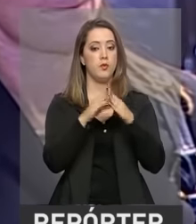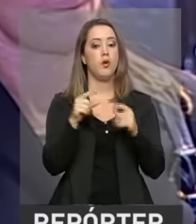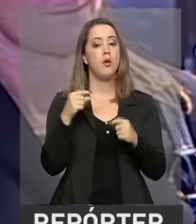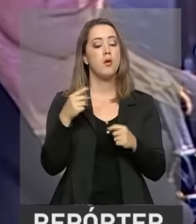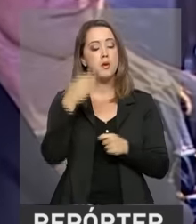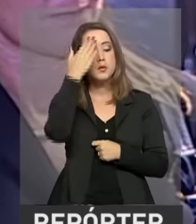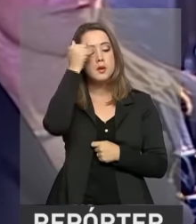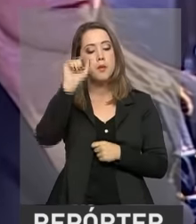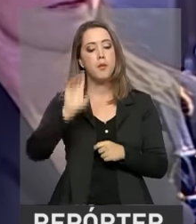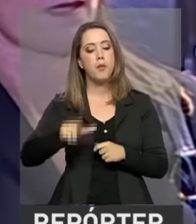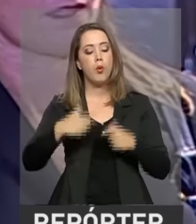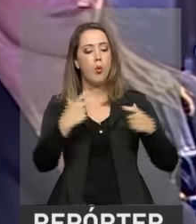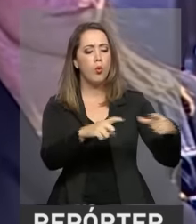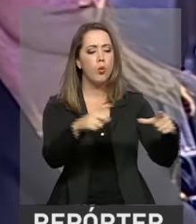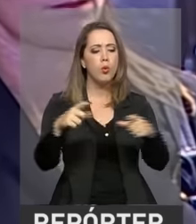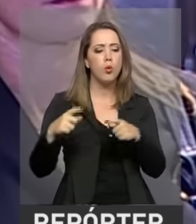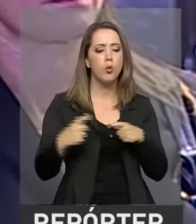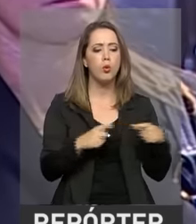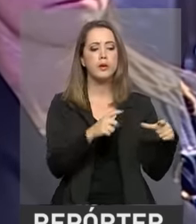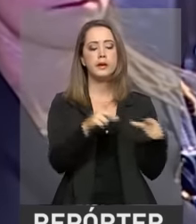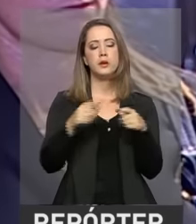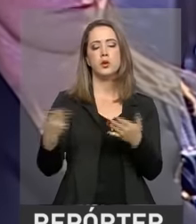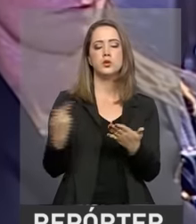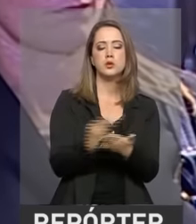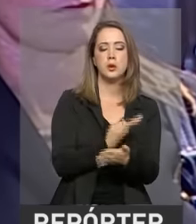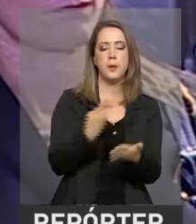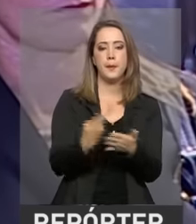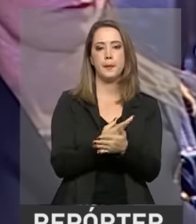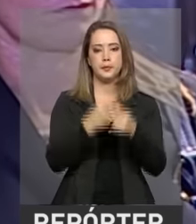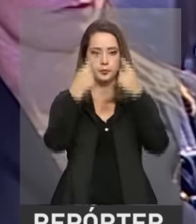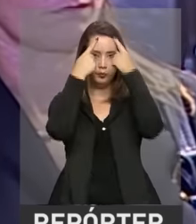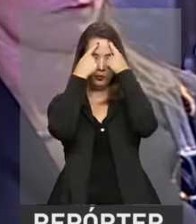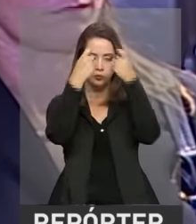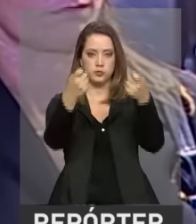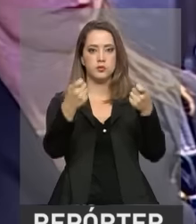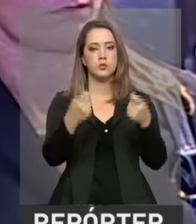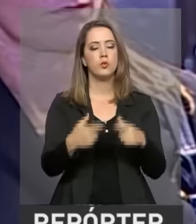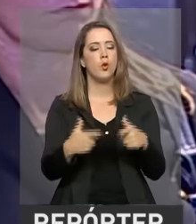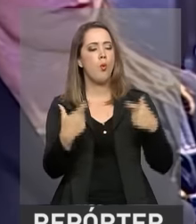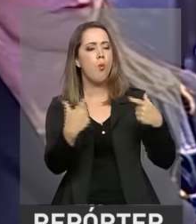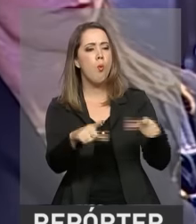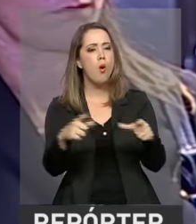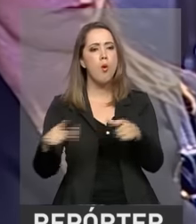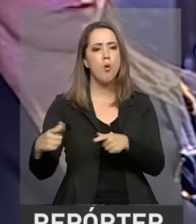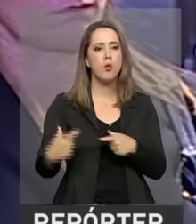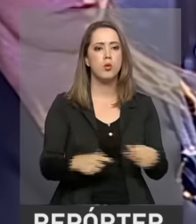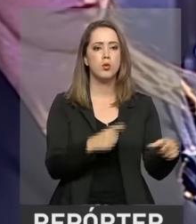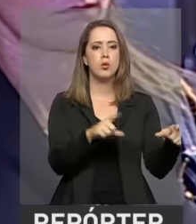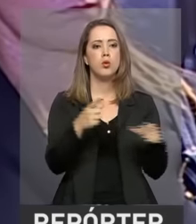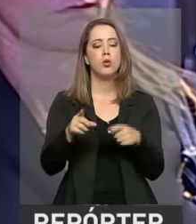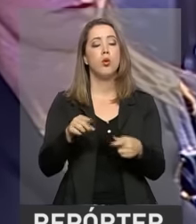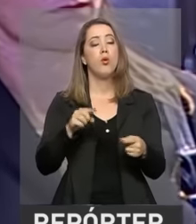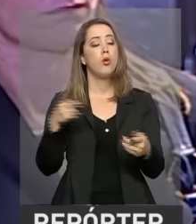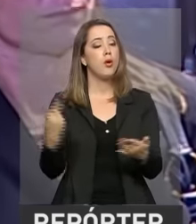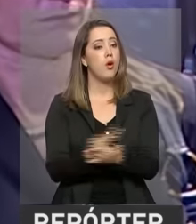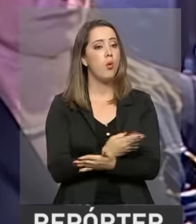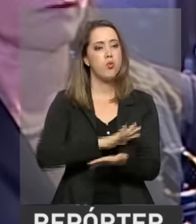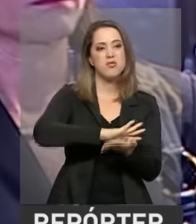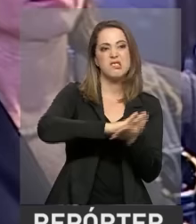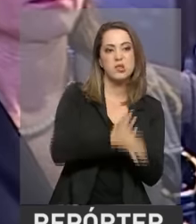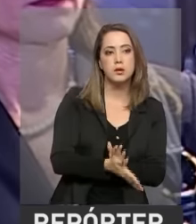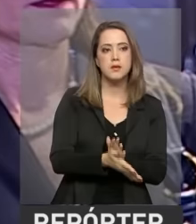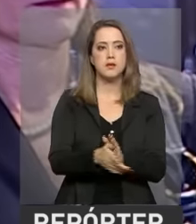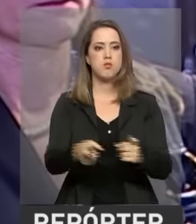aonde estão ocorrendo os casos em cada estado em cada município onde tem uma relação também com os homicídios com os crimes